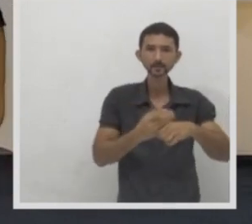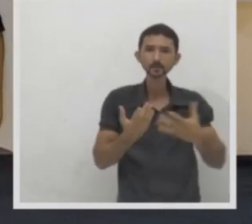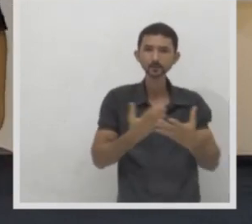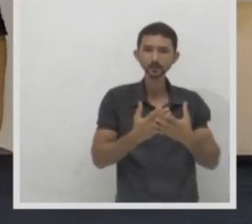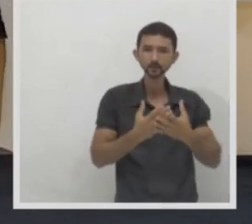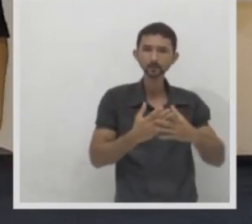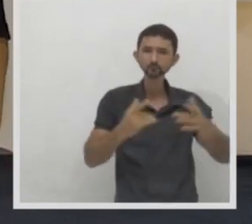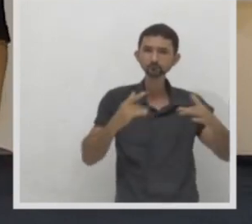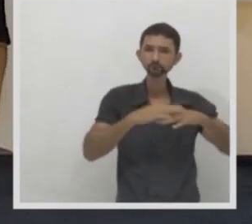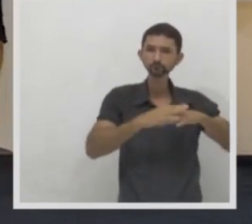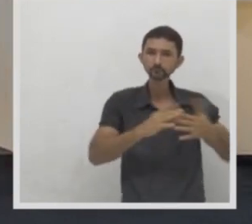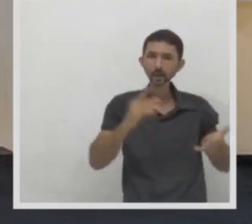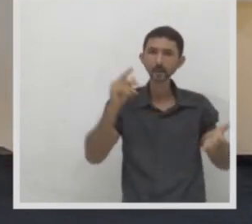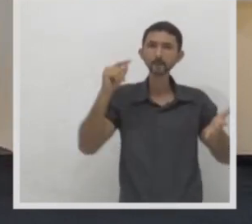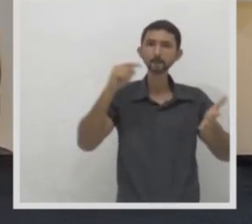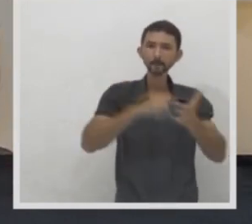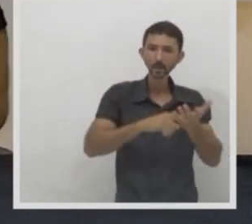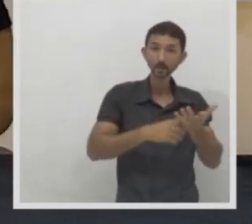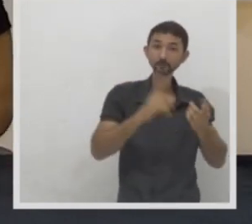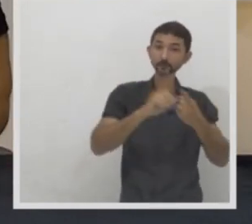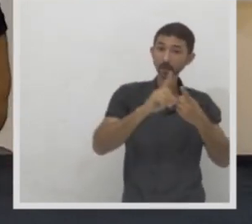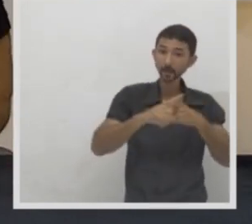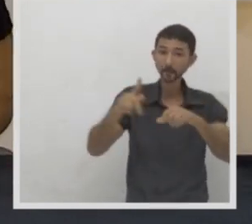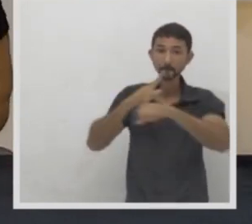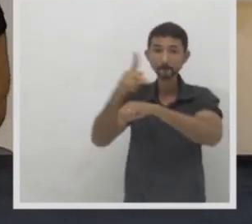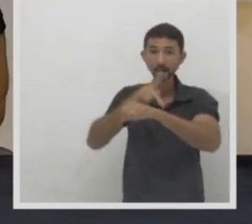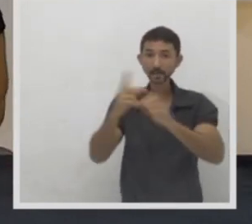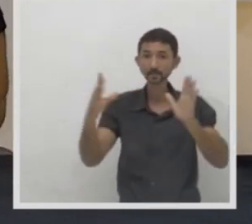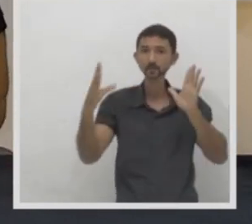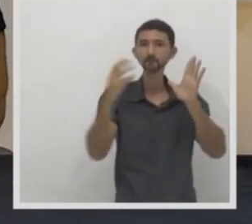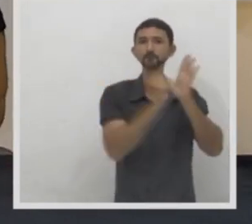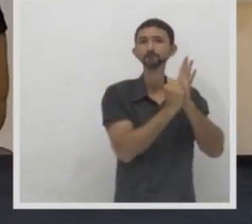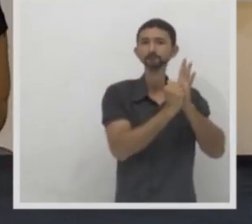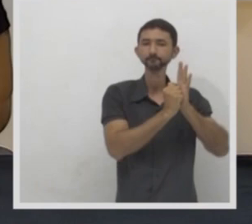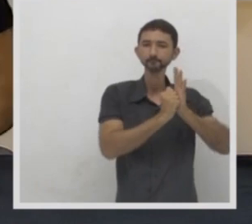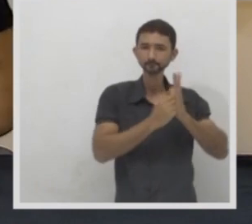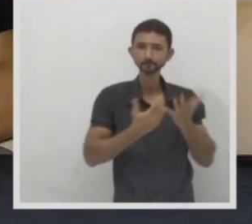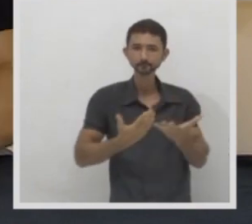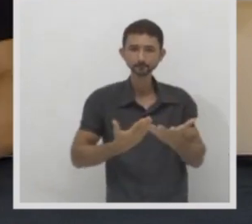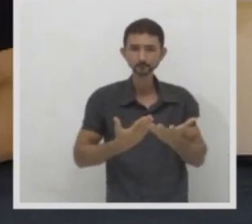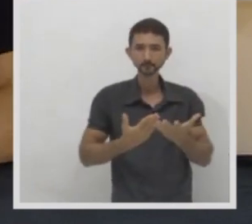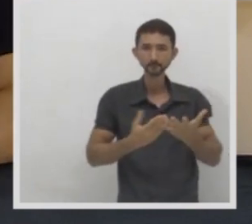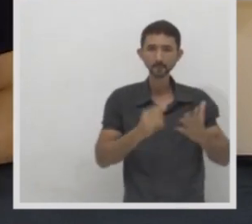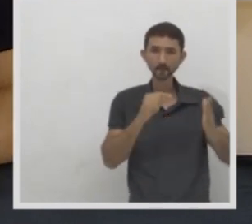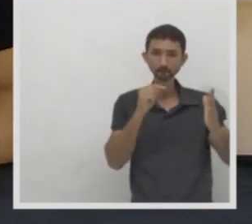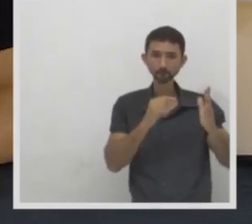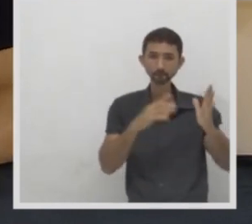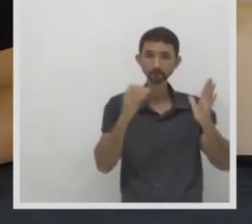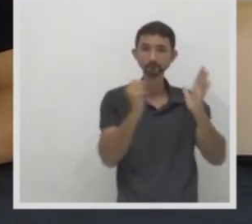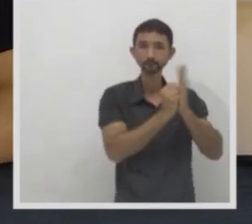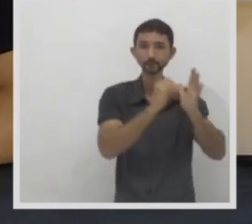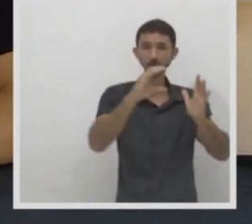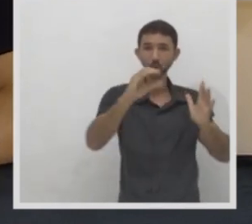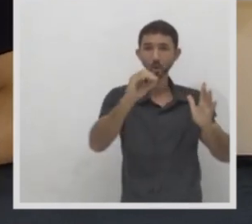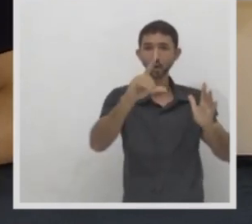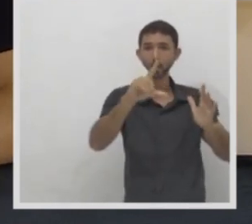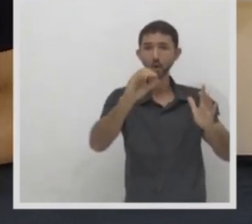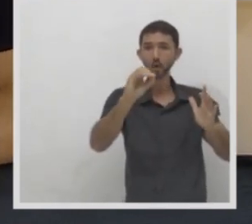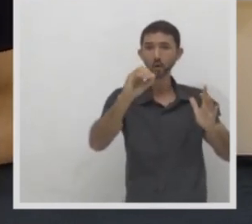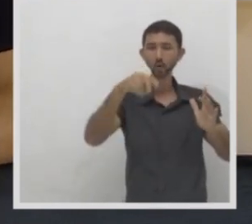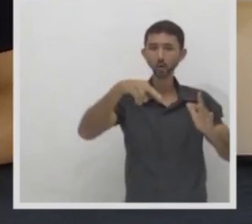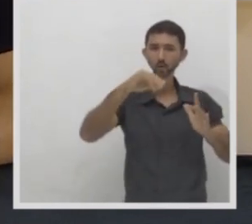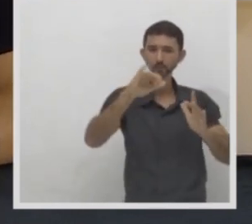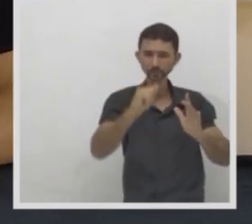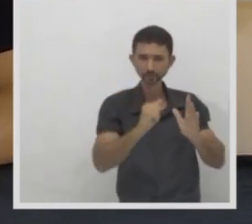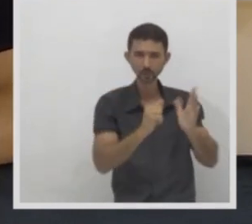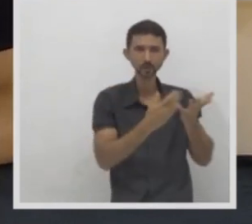e países e continentes que vão ser colônias. O papel de uma colônia, né, é exportar metais preciosos,